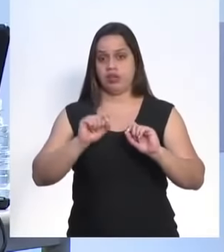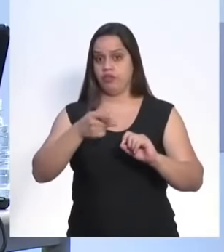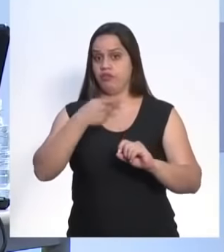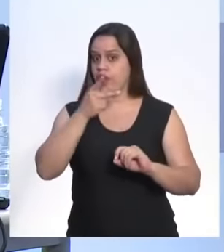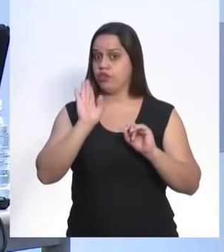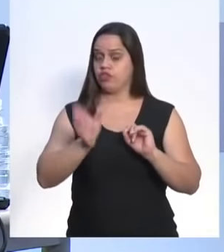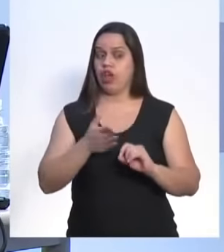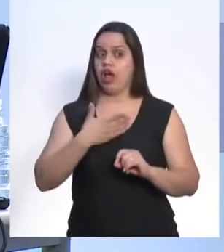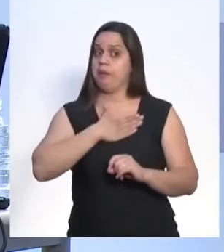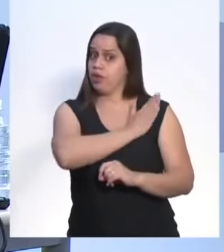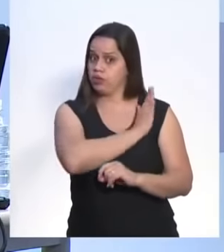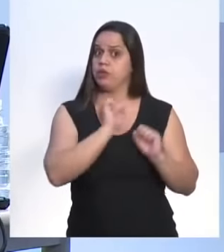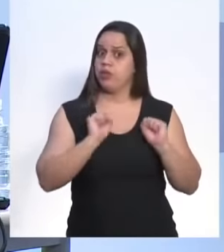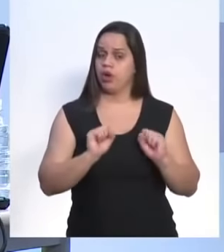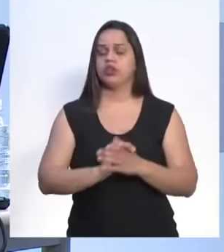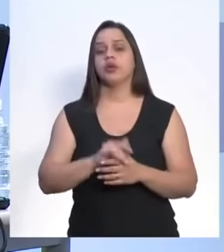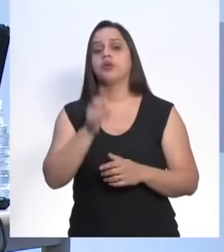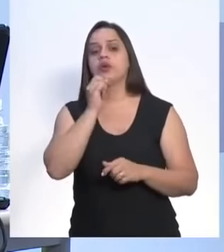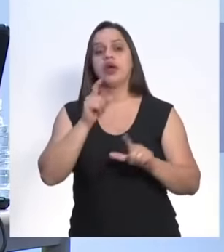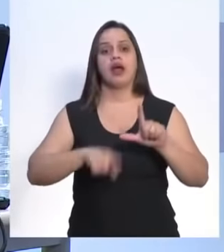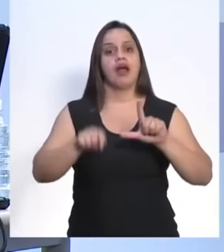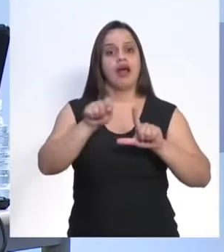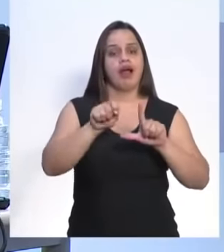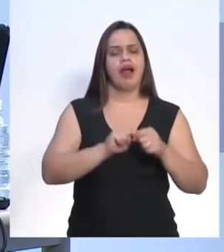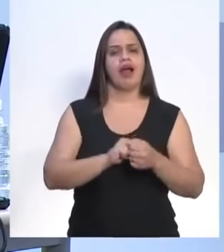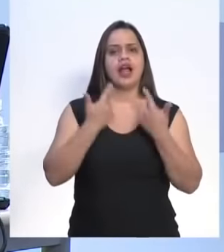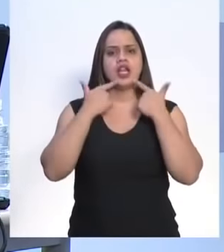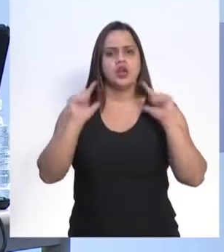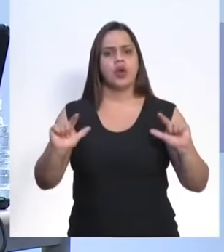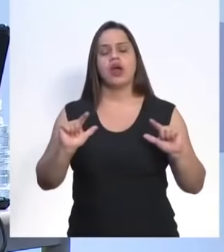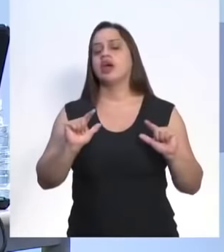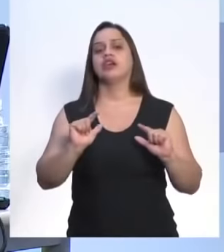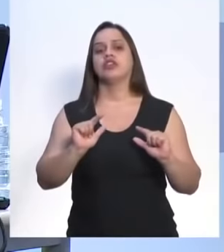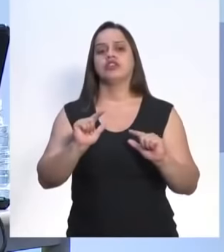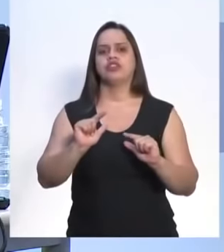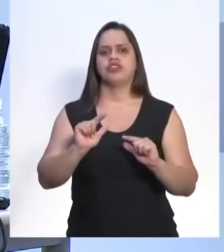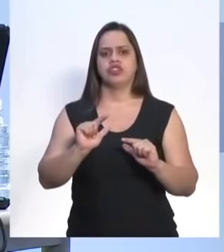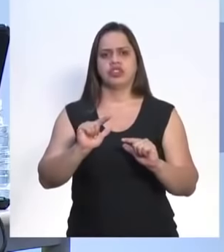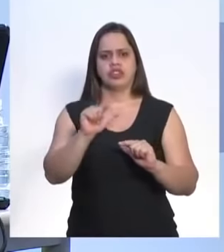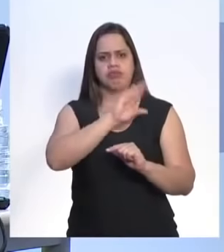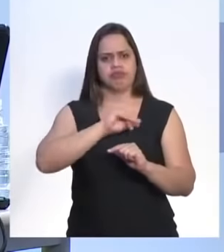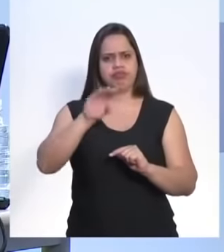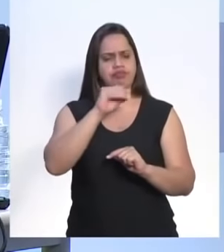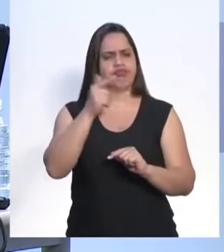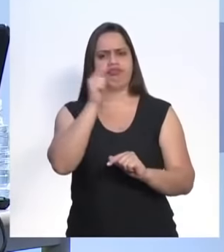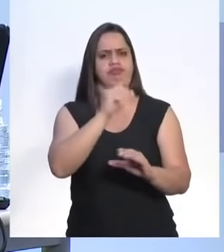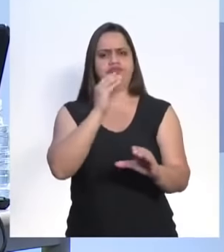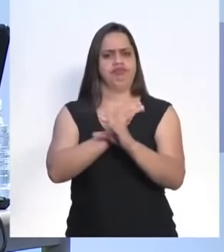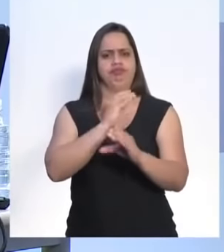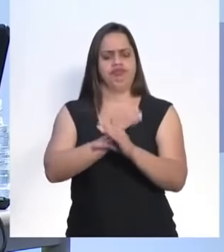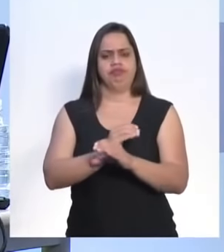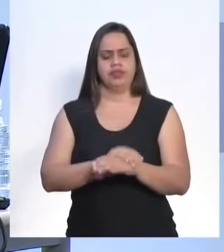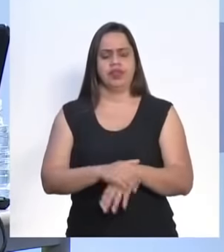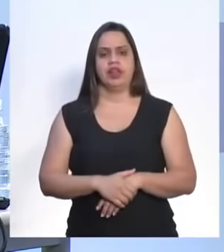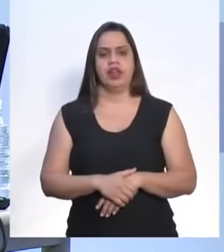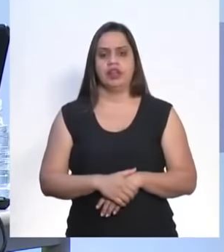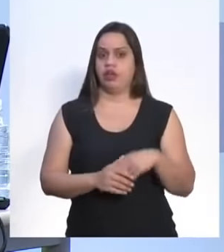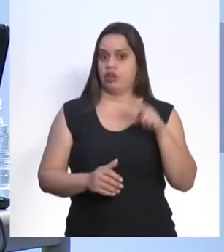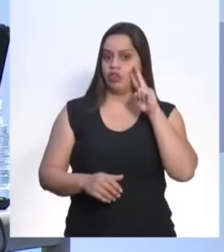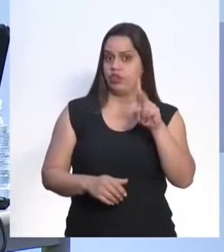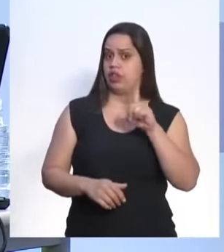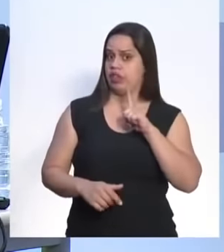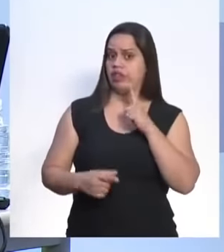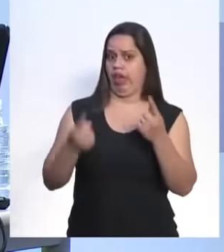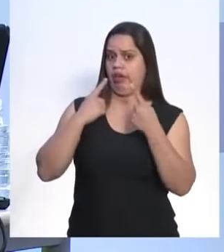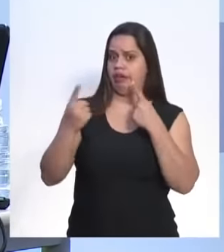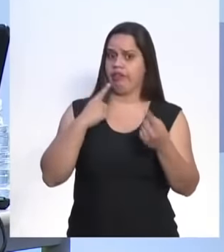Então, pela linguagem utilizada pelos falantes, eles não conseguem se comunicar. Não, né? Nós conseguimos ver aí que tem um diálogo,